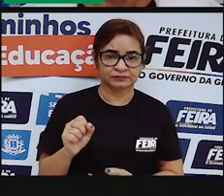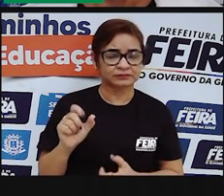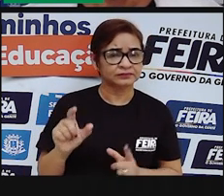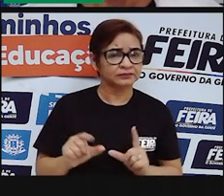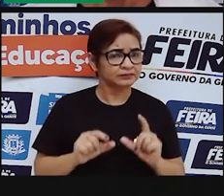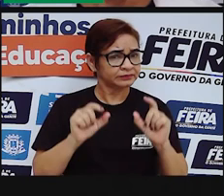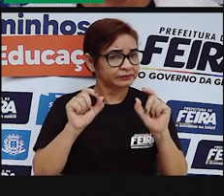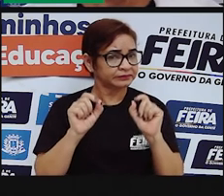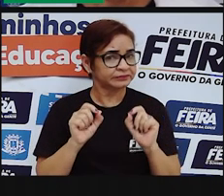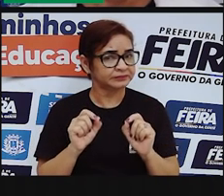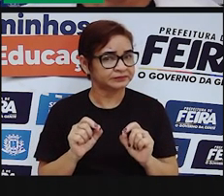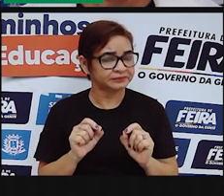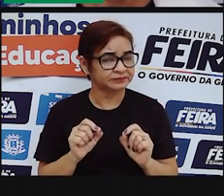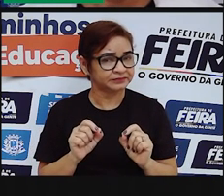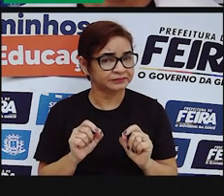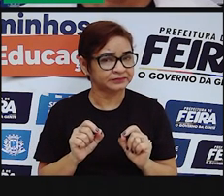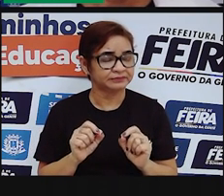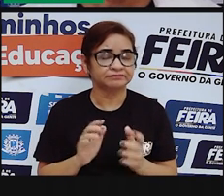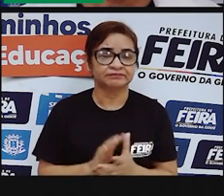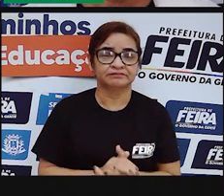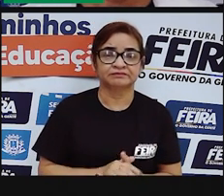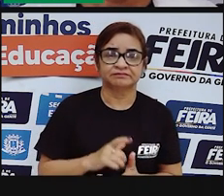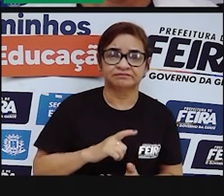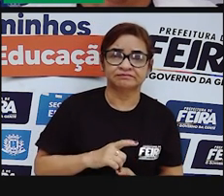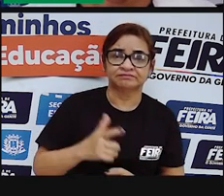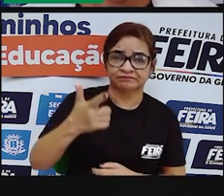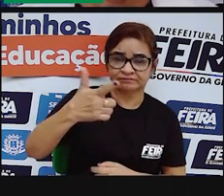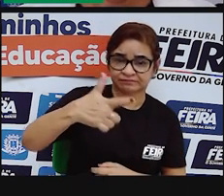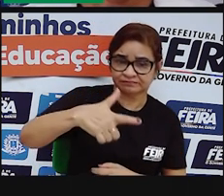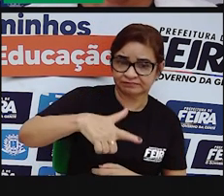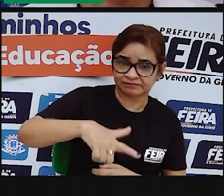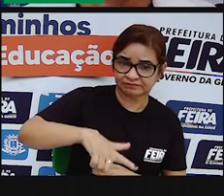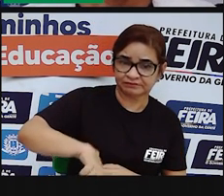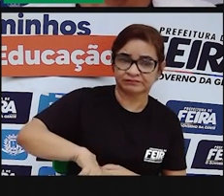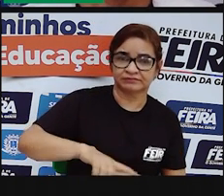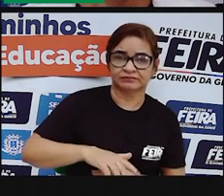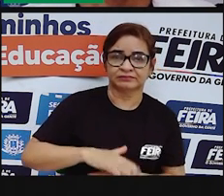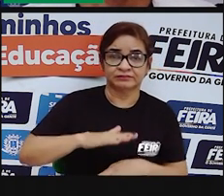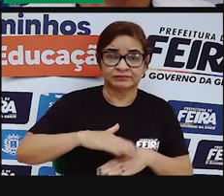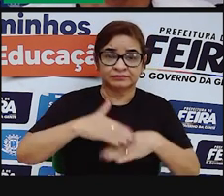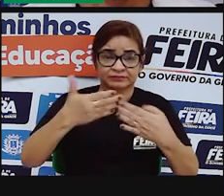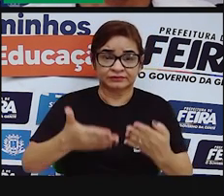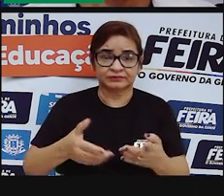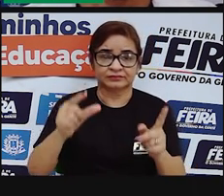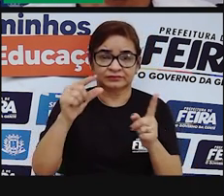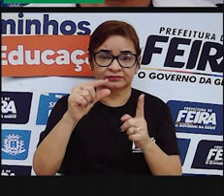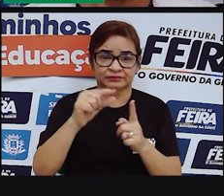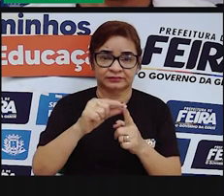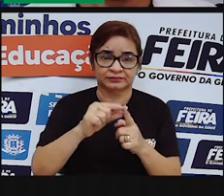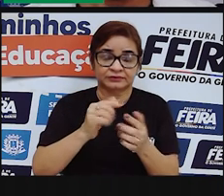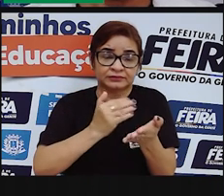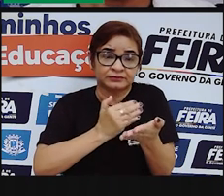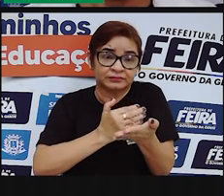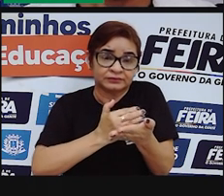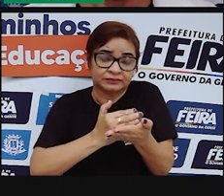Anáfora. Olha aí, como eu falei, existem repetições de palavras, como eu disse antes, que não é só da